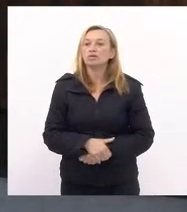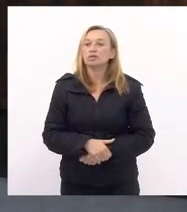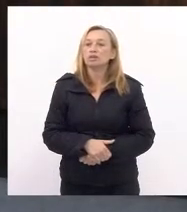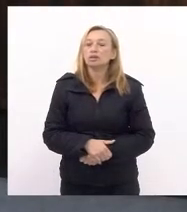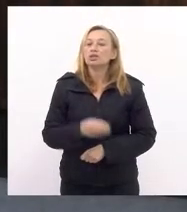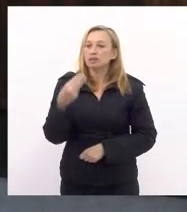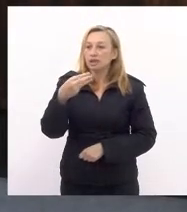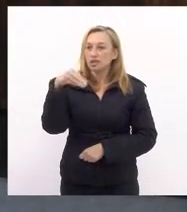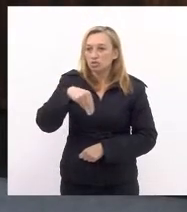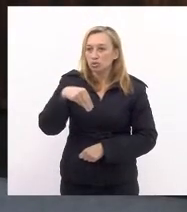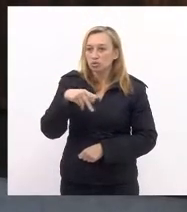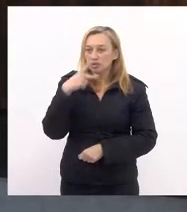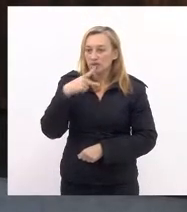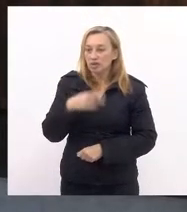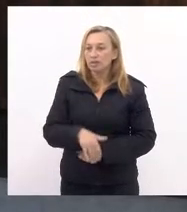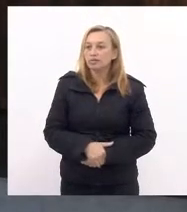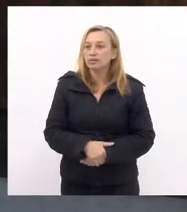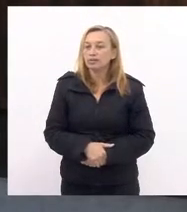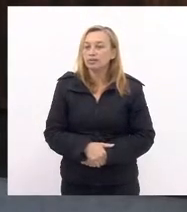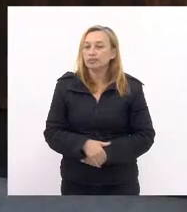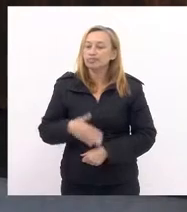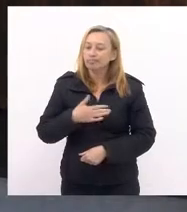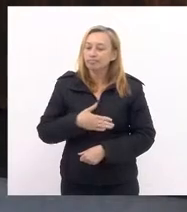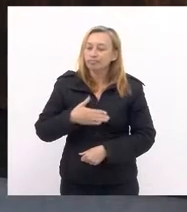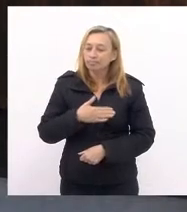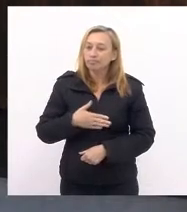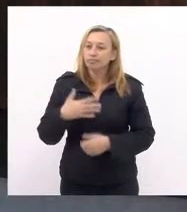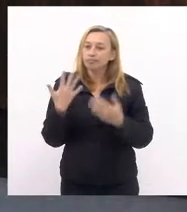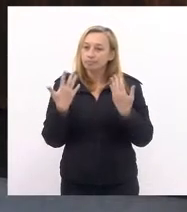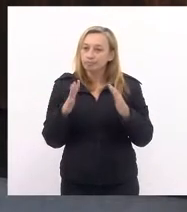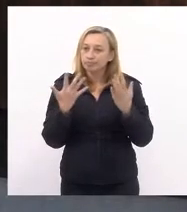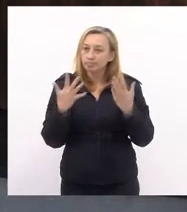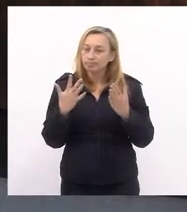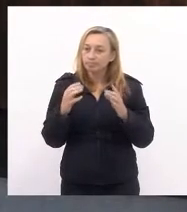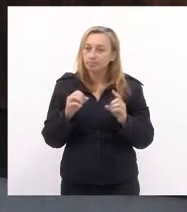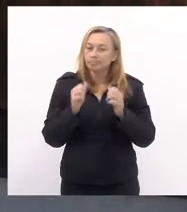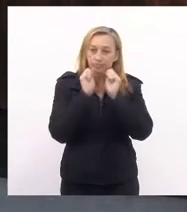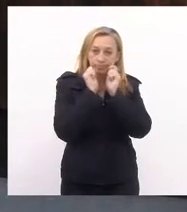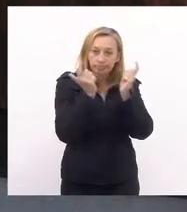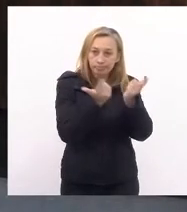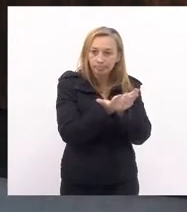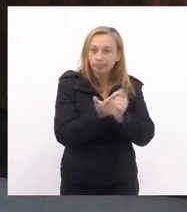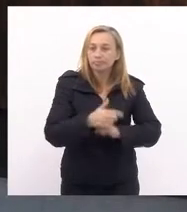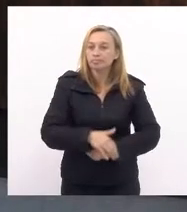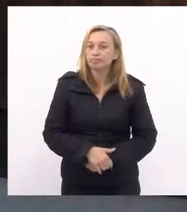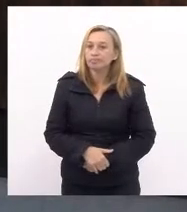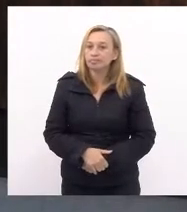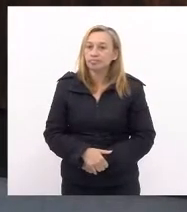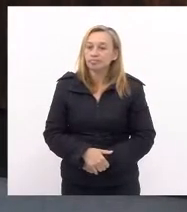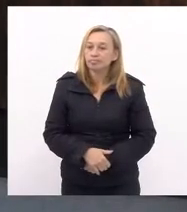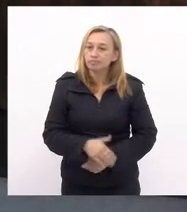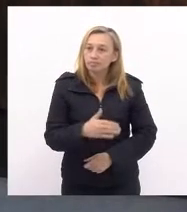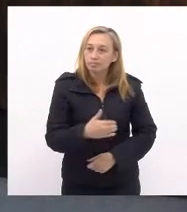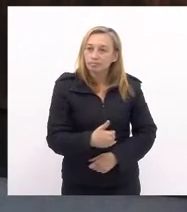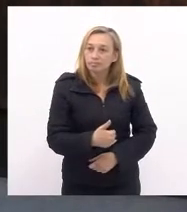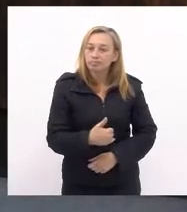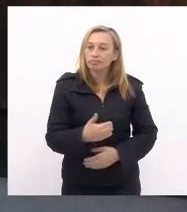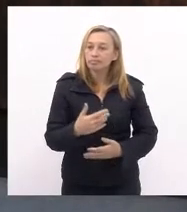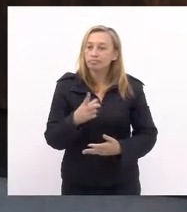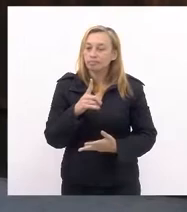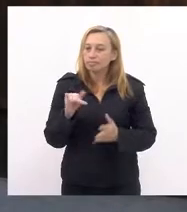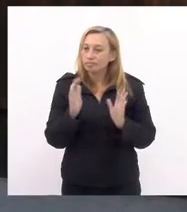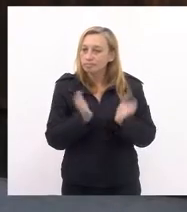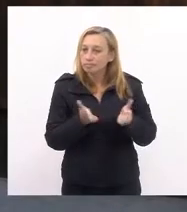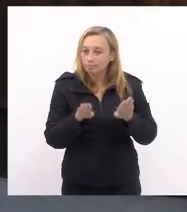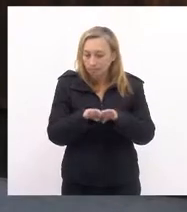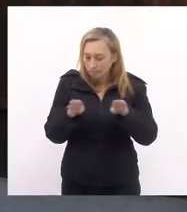tem 3 minutos. Eu gostaria de cumprimentar a Assembleia Distinta com os agraciados de hoje, a